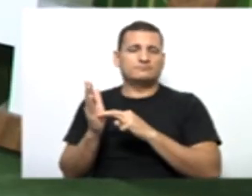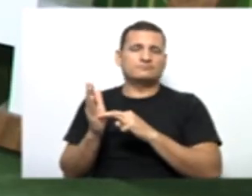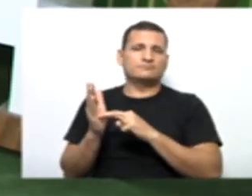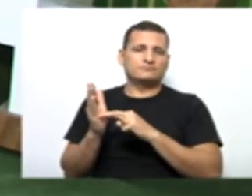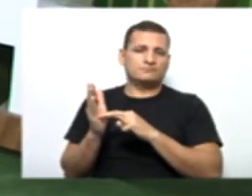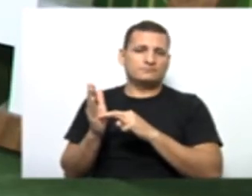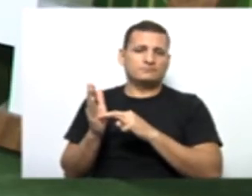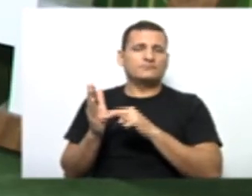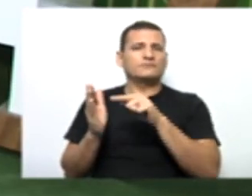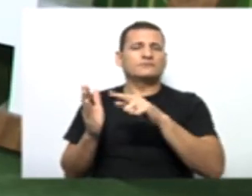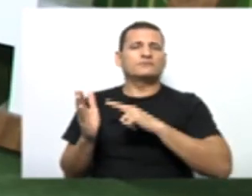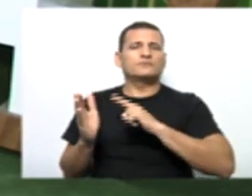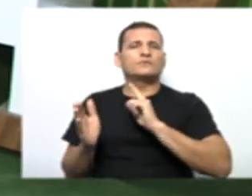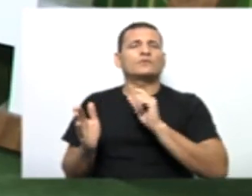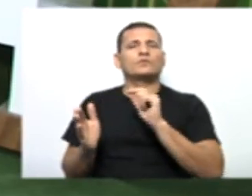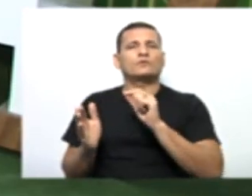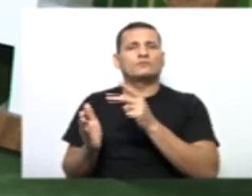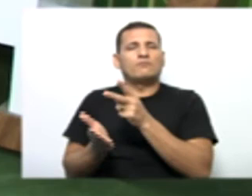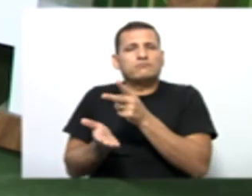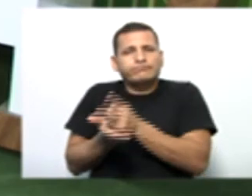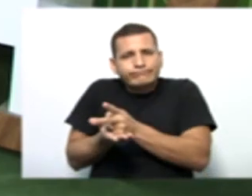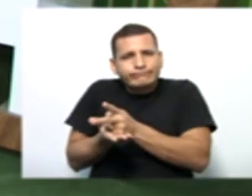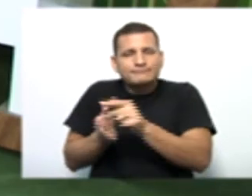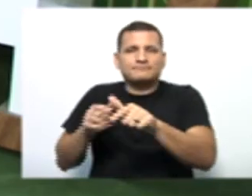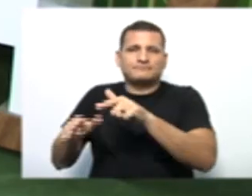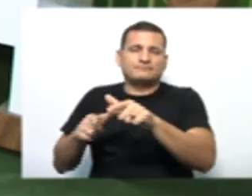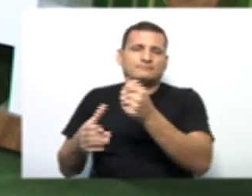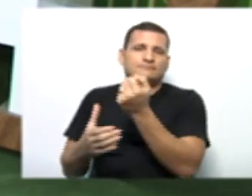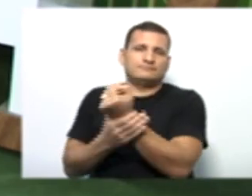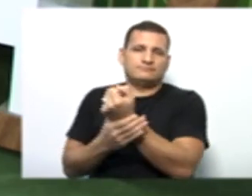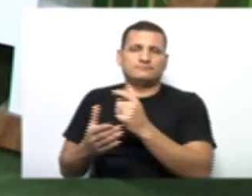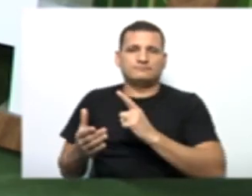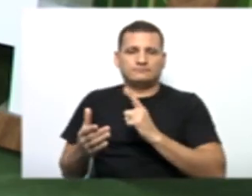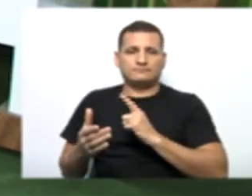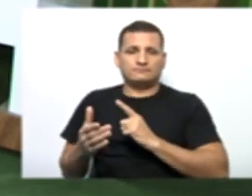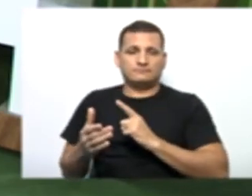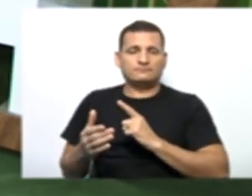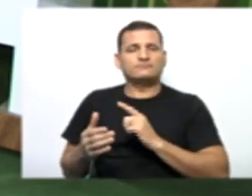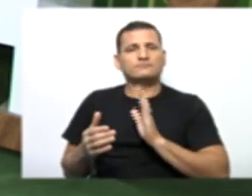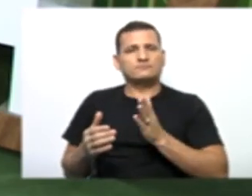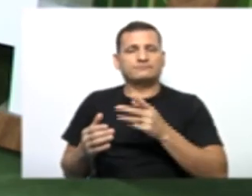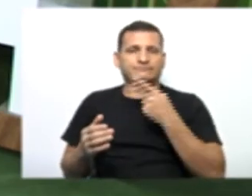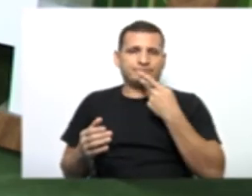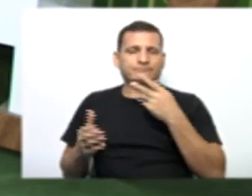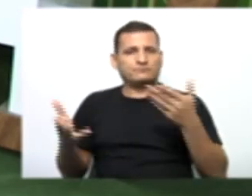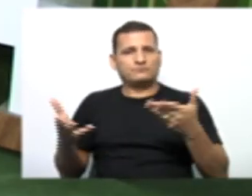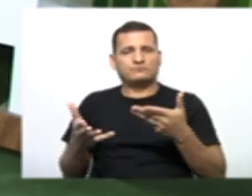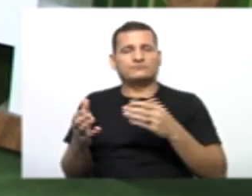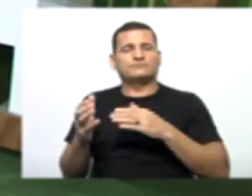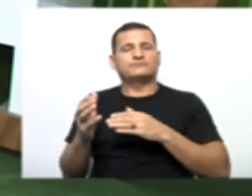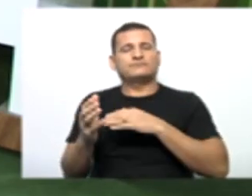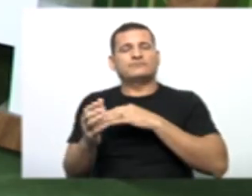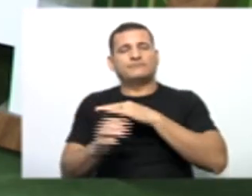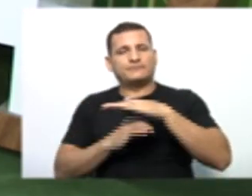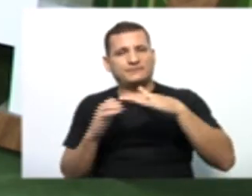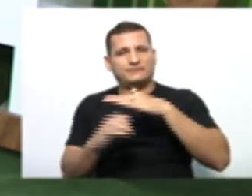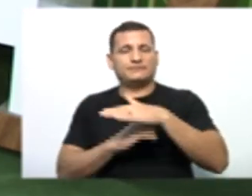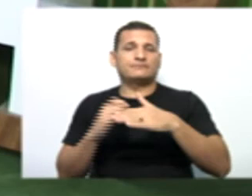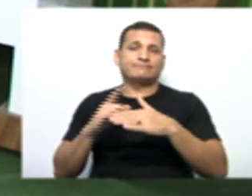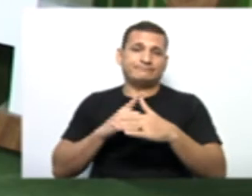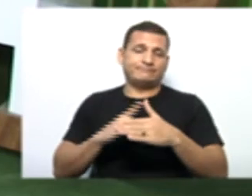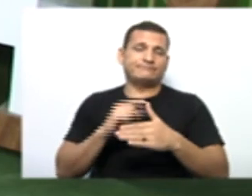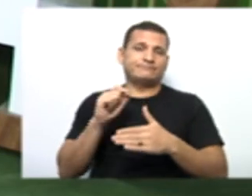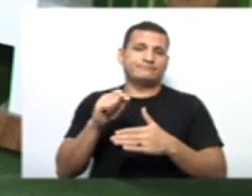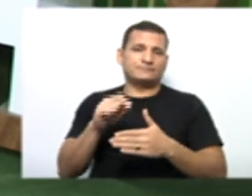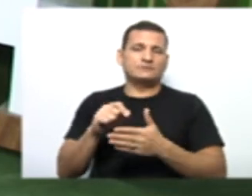tendem a permanecer por mais tempo no mercado de trabalho. Como eu falei, há muitas multinacionais hoje, professor, que estão